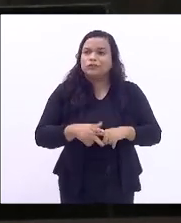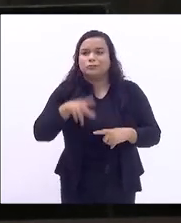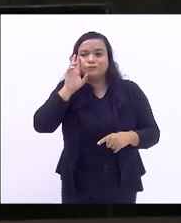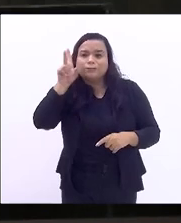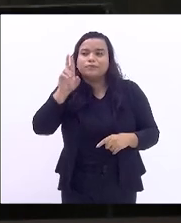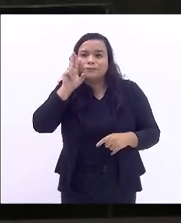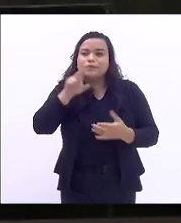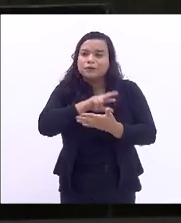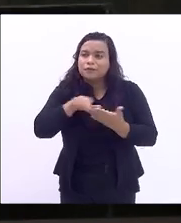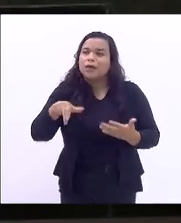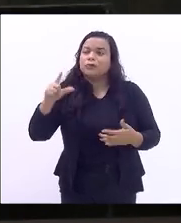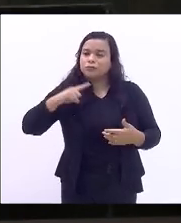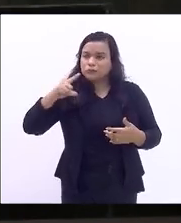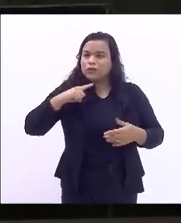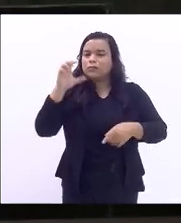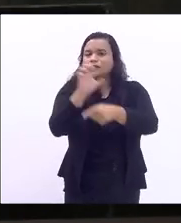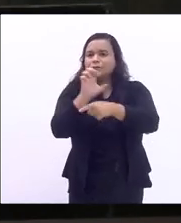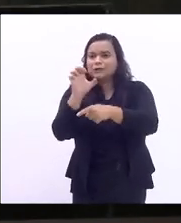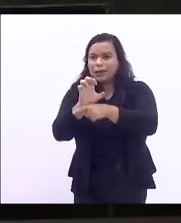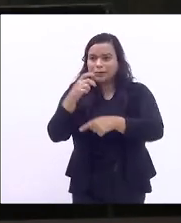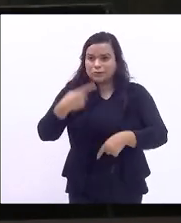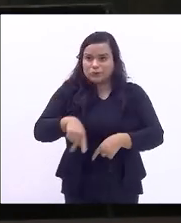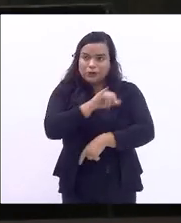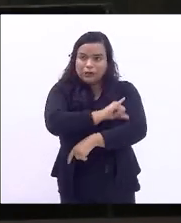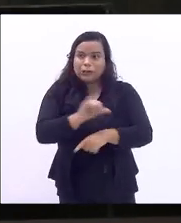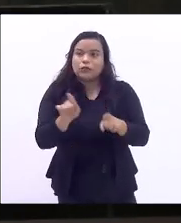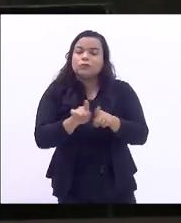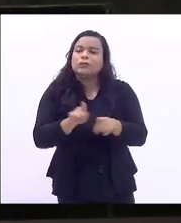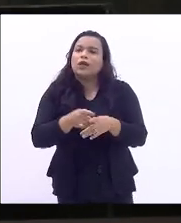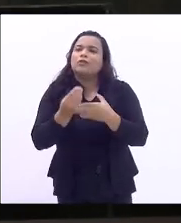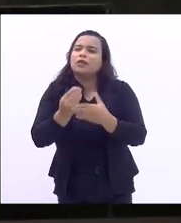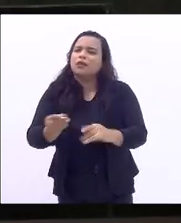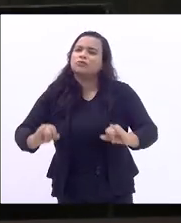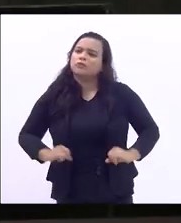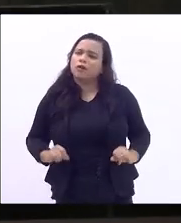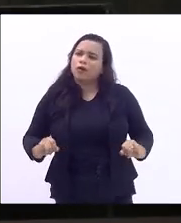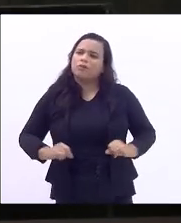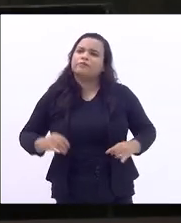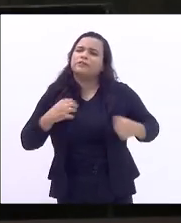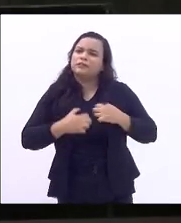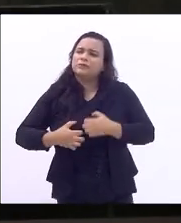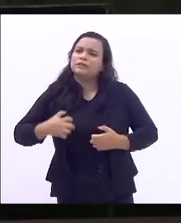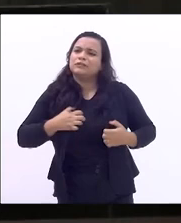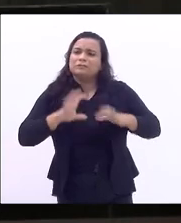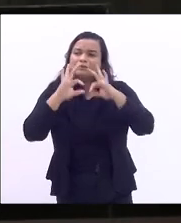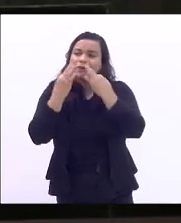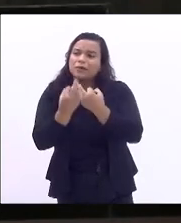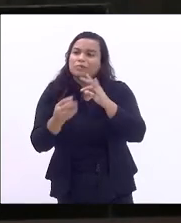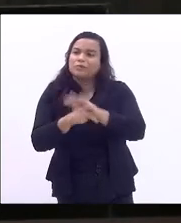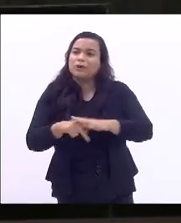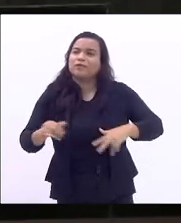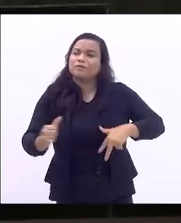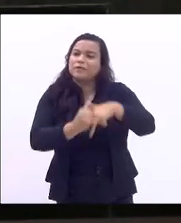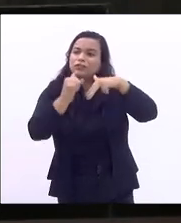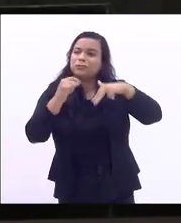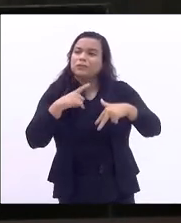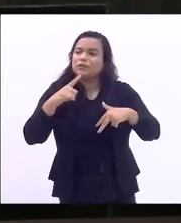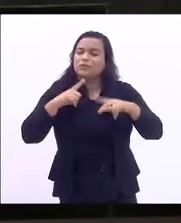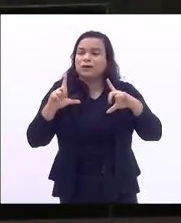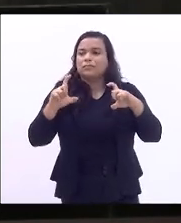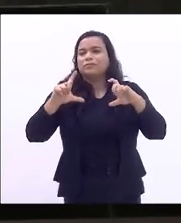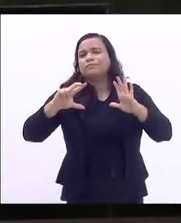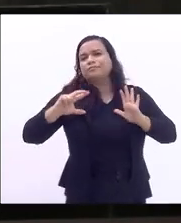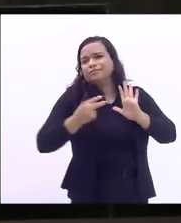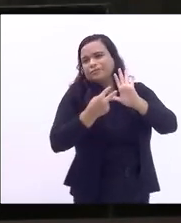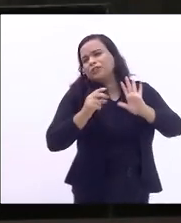que vem ocorrendo nosso estado e causando o sofrimento angústia as famílias de vítimas atingidas pelo reconhecimento